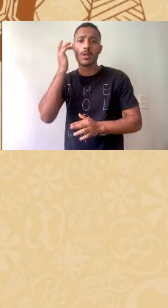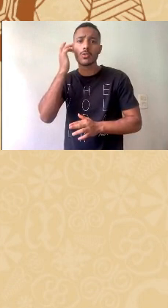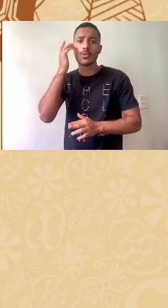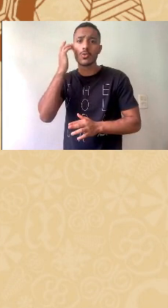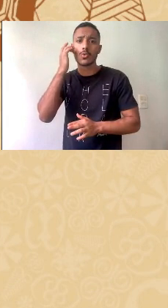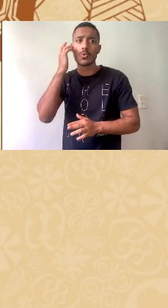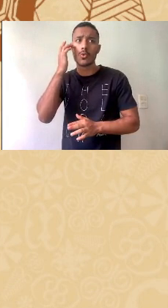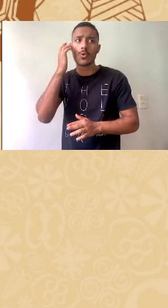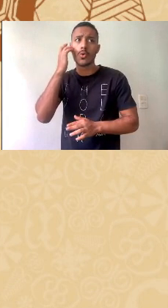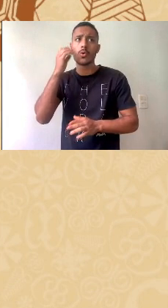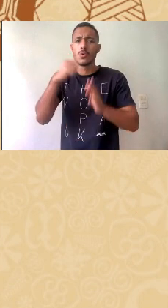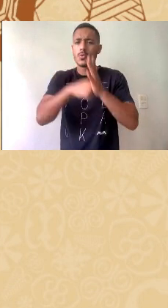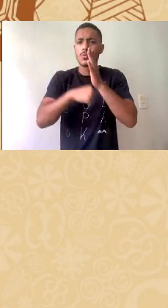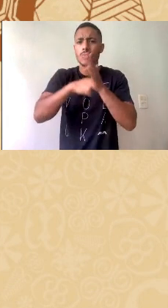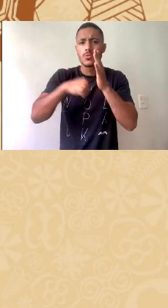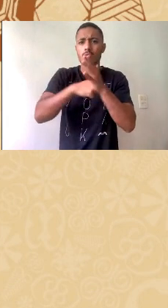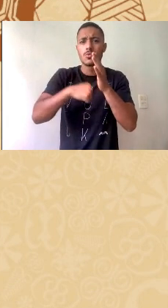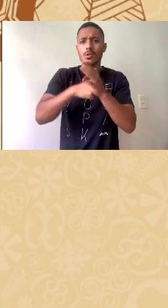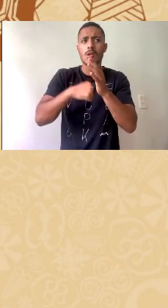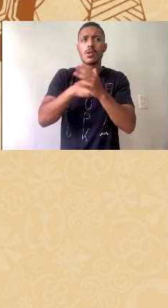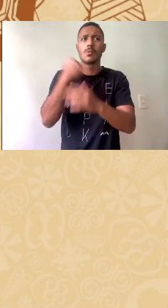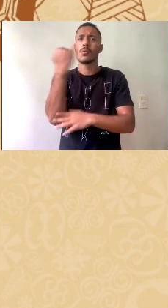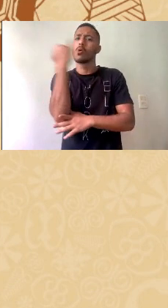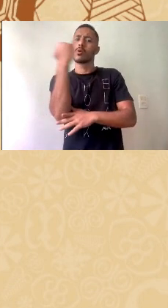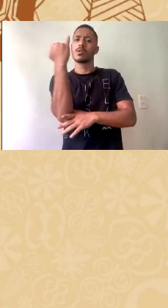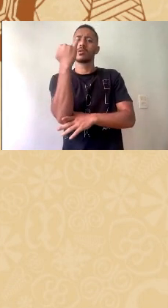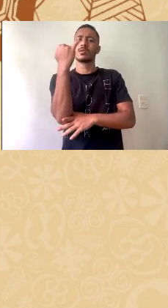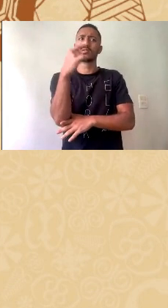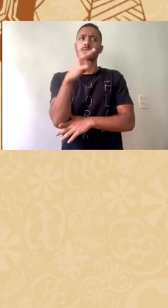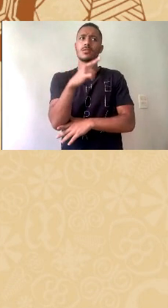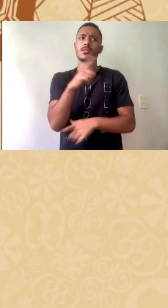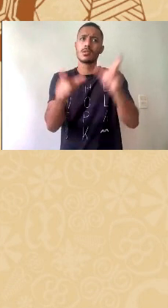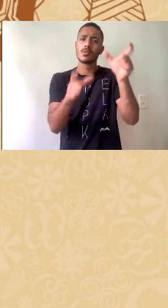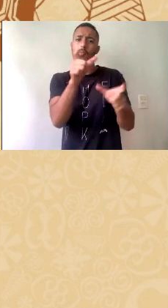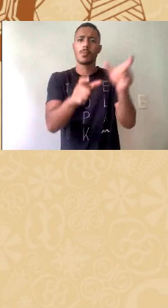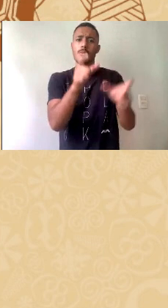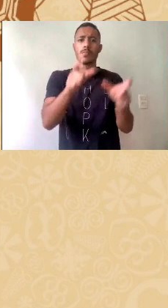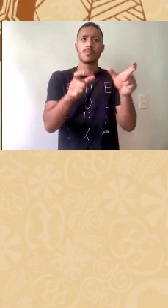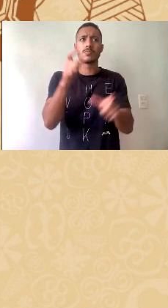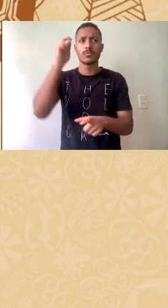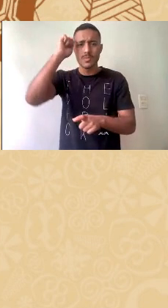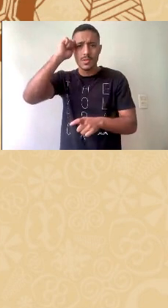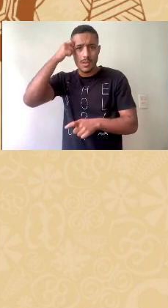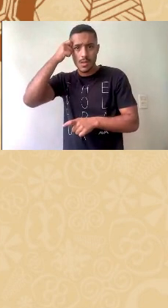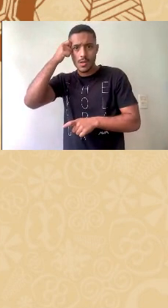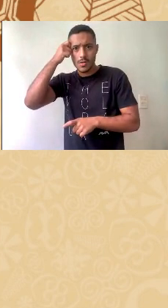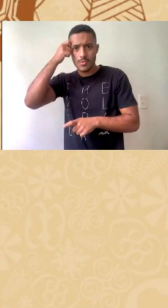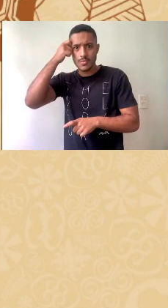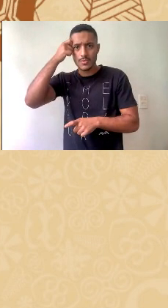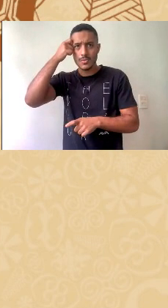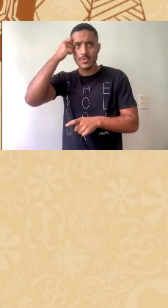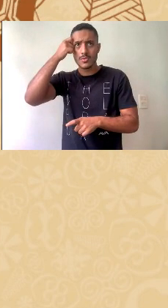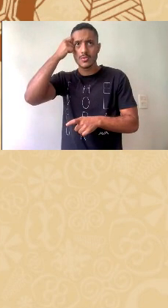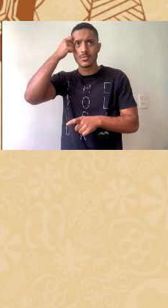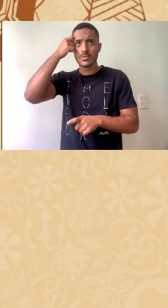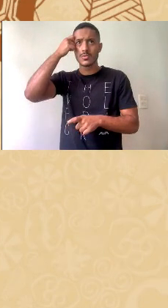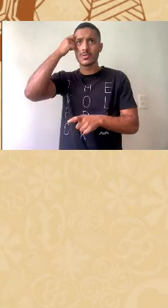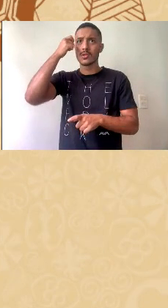defendendo a importância de termos atores negros e negras. Né? Quem conhece a produção do Joel Zito, né, cineasta, que